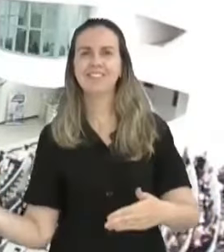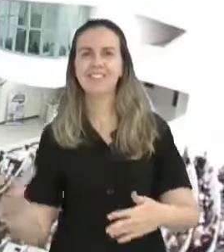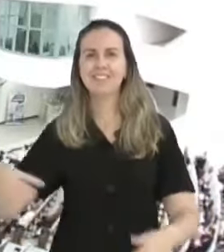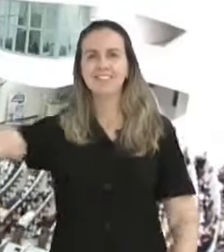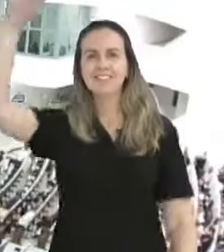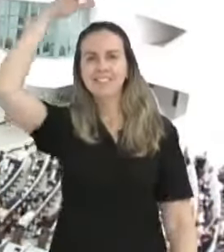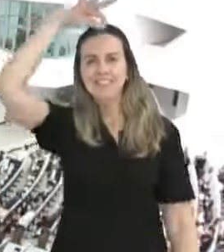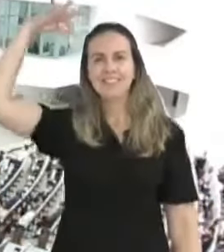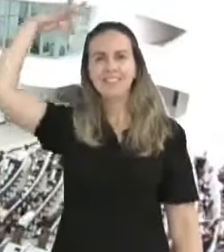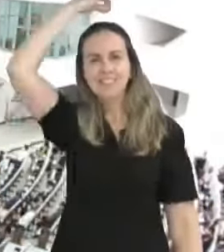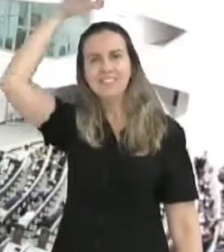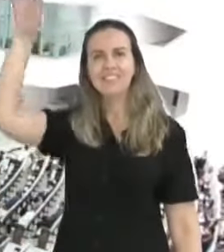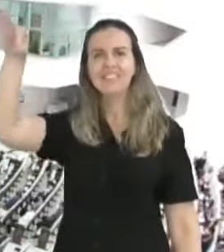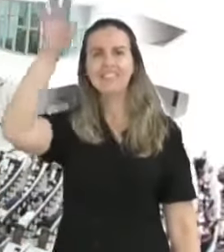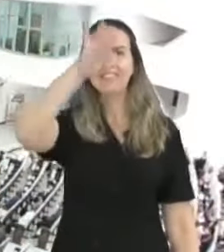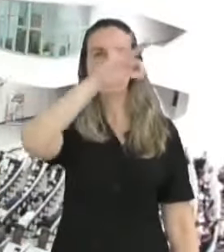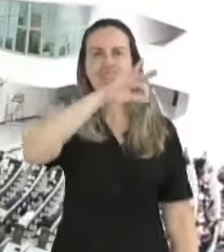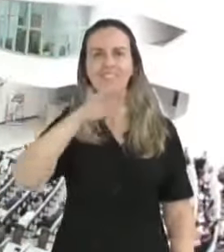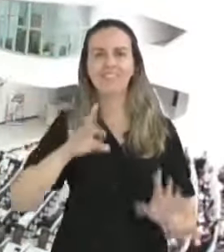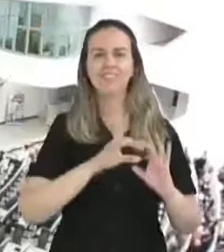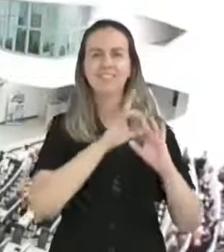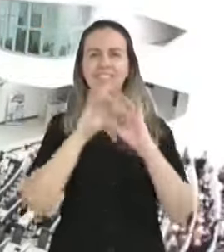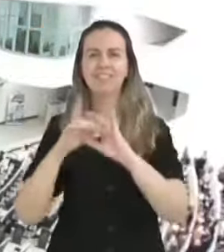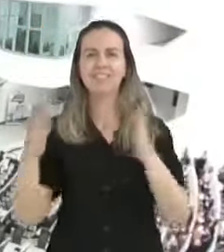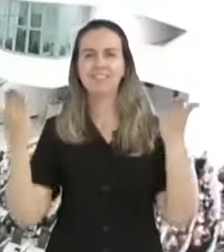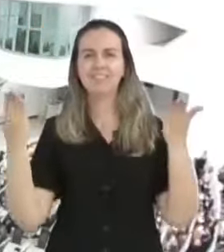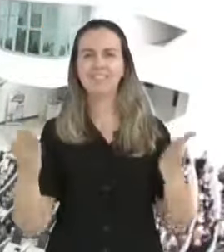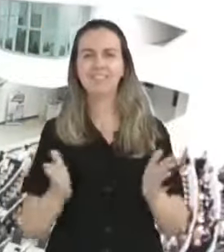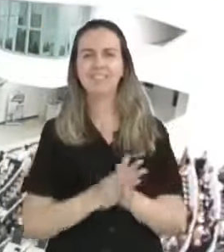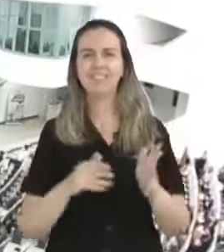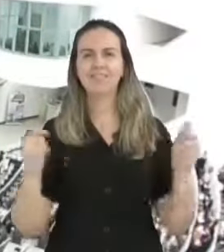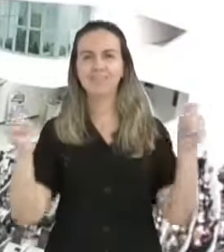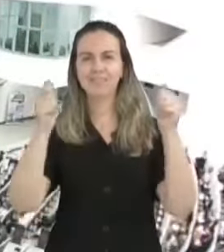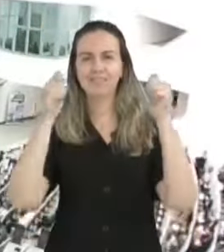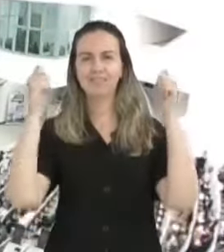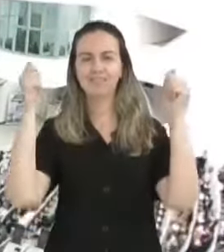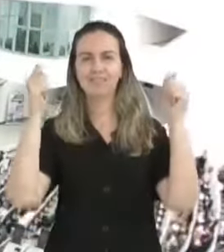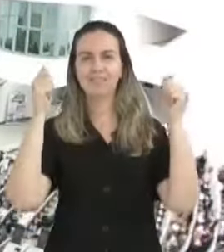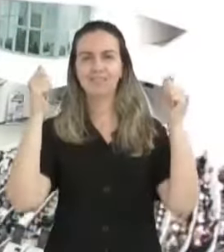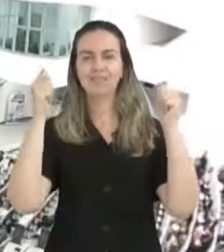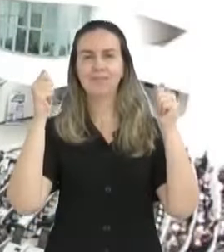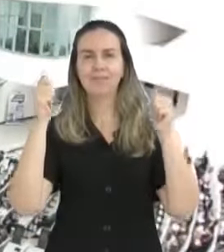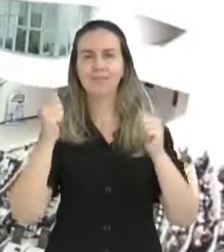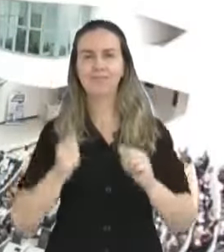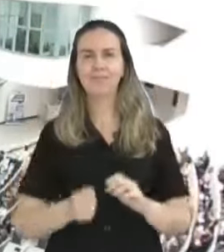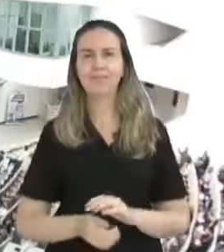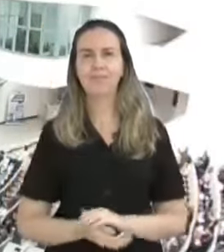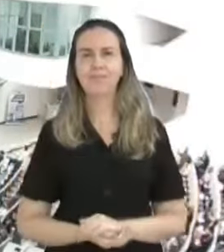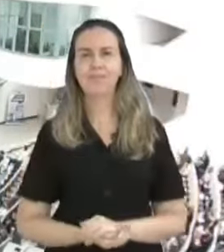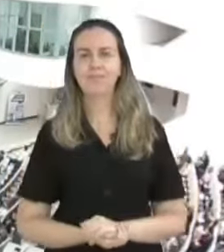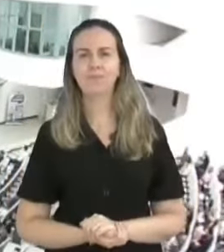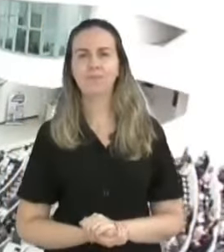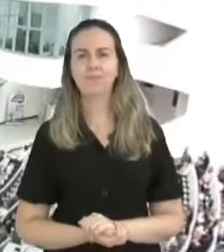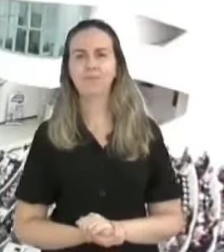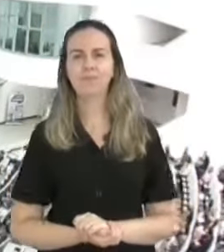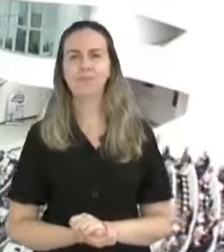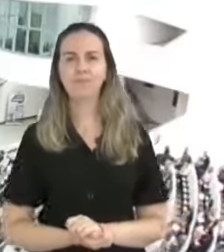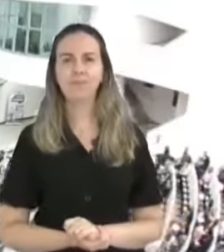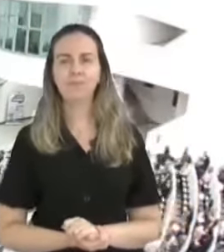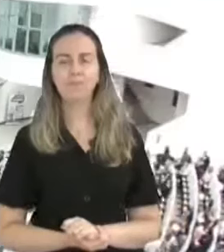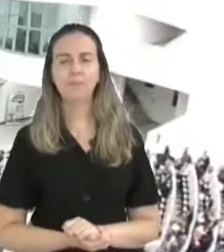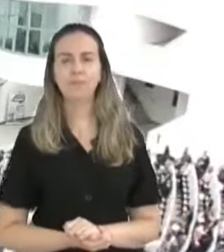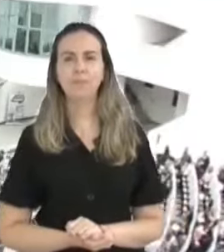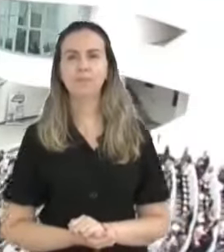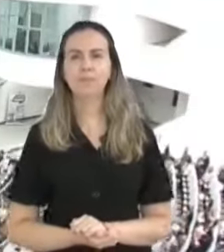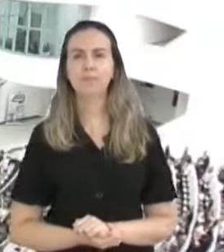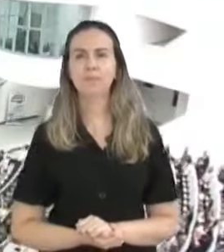do Espírito Santo. Aleluia, quantos podem glorificar o seu nome? Levante a sua mão